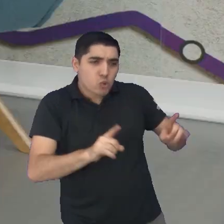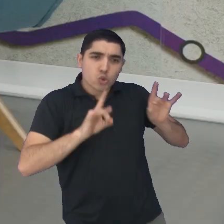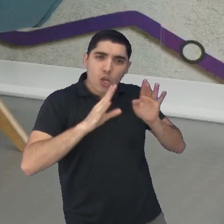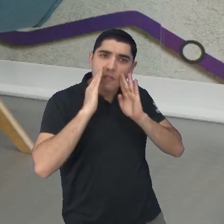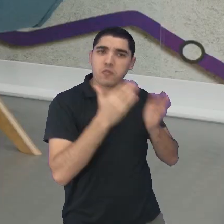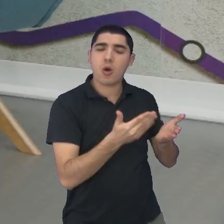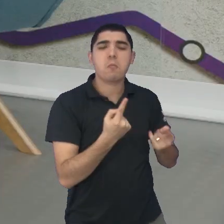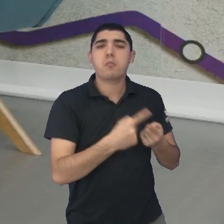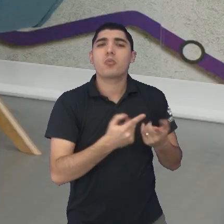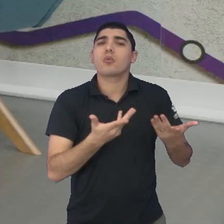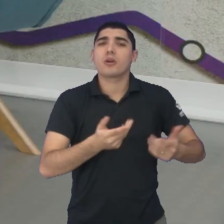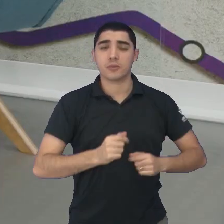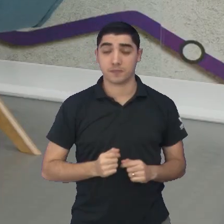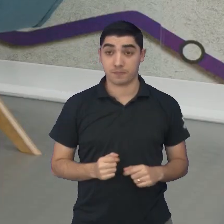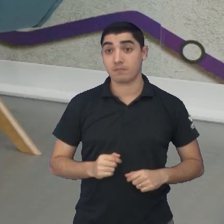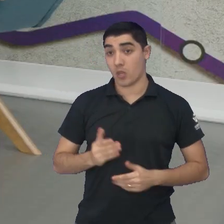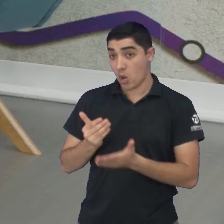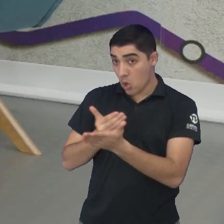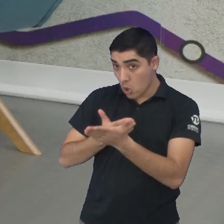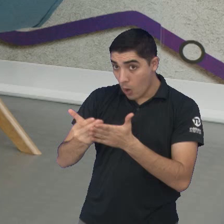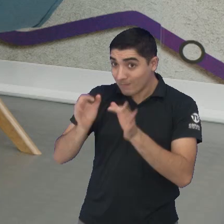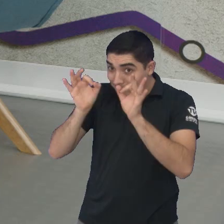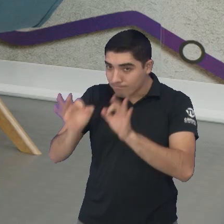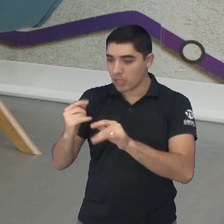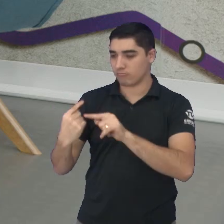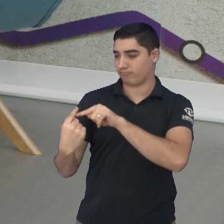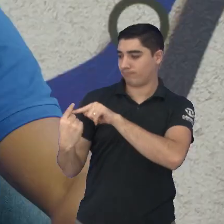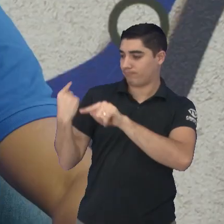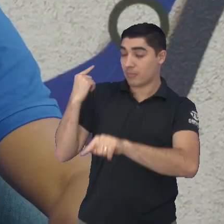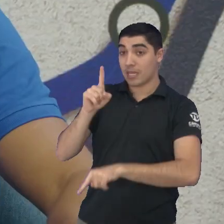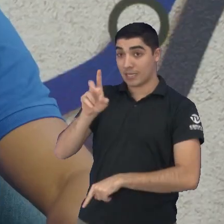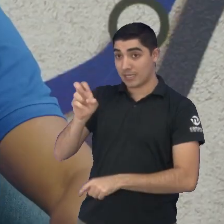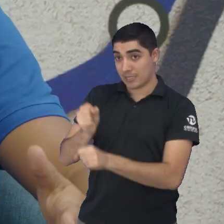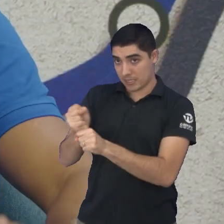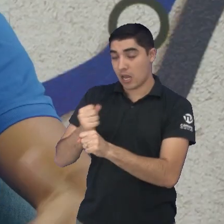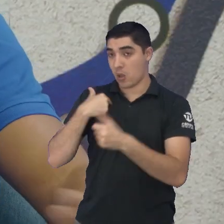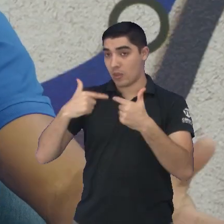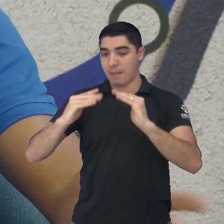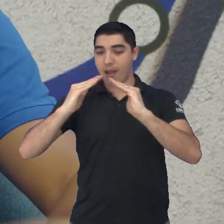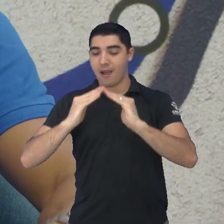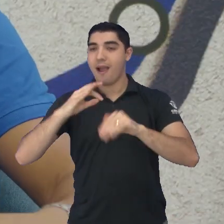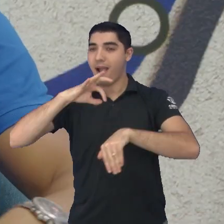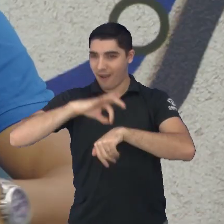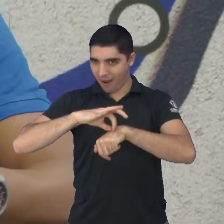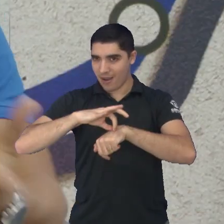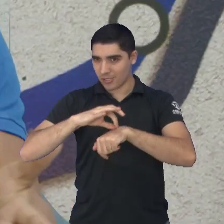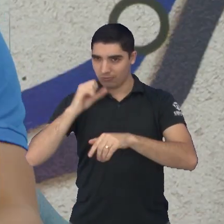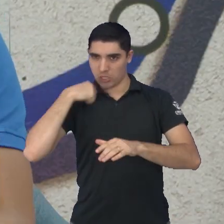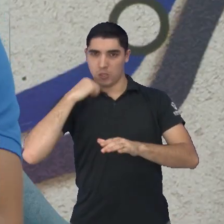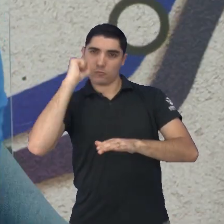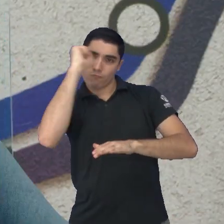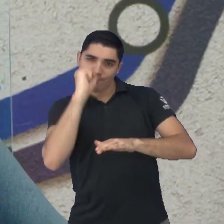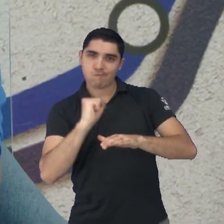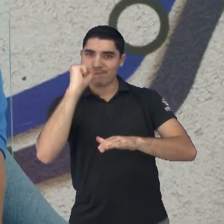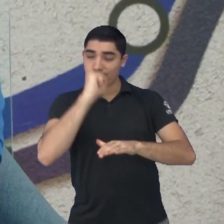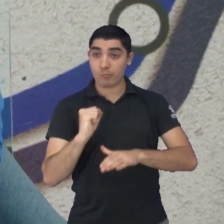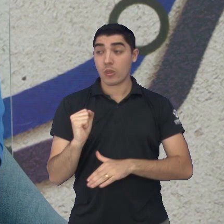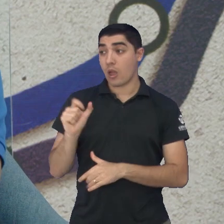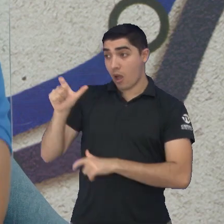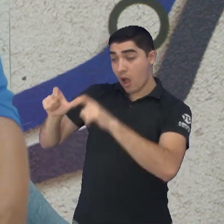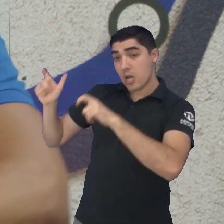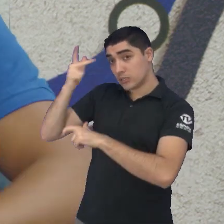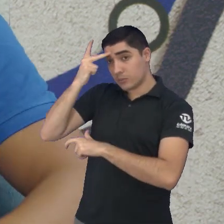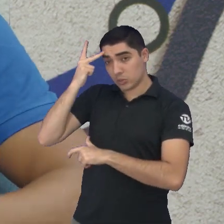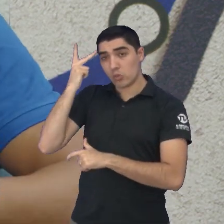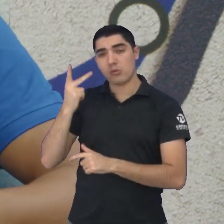Então, começou há 15 anos atrás, né? Quando eu trabalhava no açougue e as pessoas iam comprar carne e queria um profissional para assar a carne